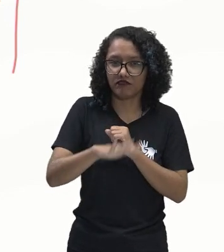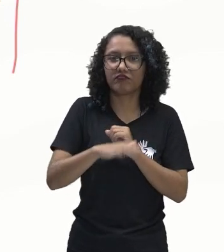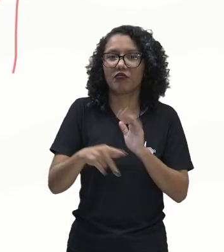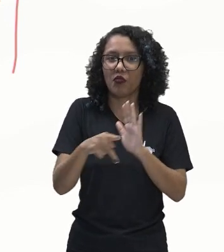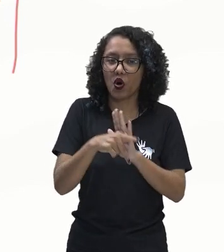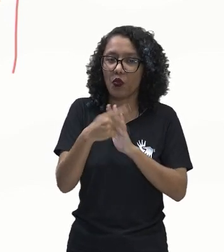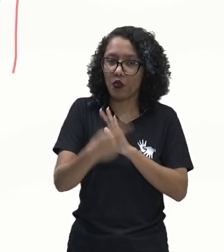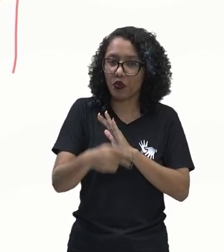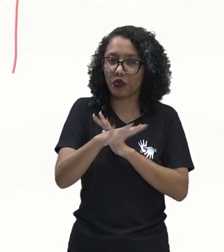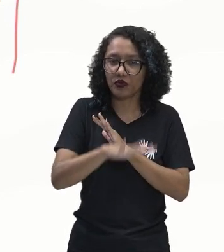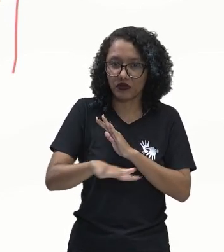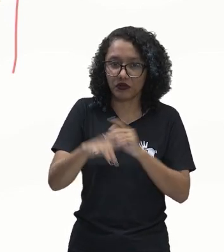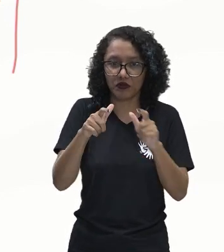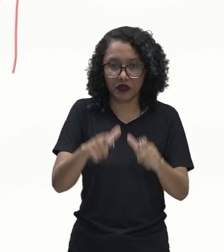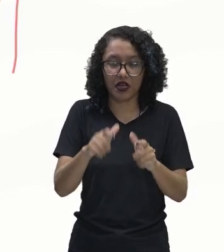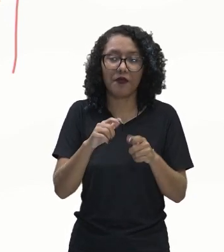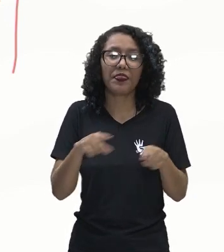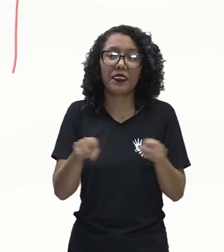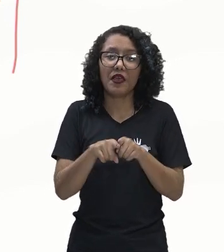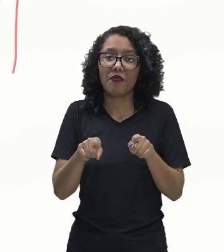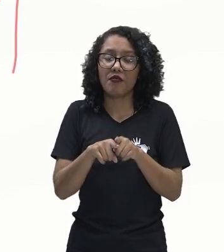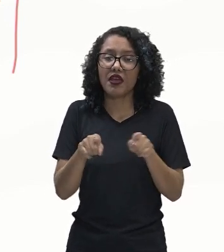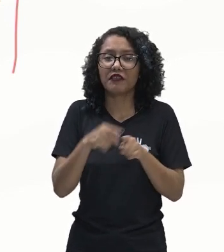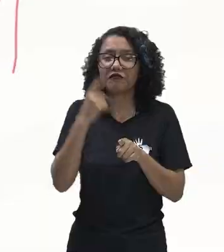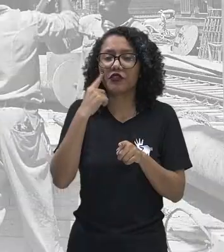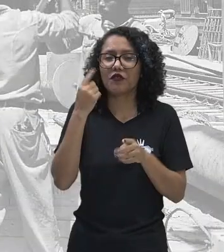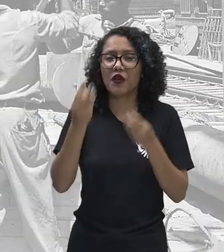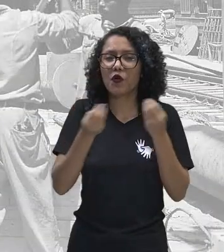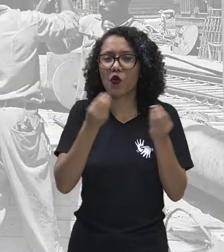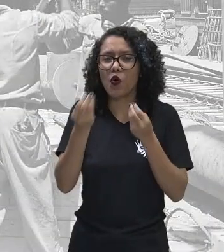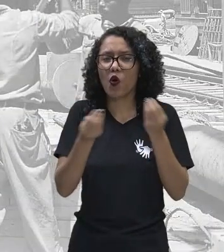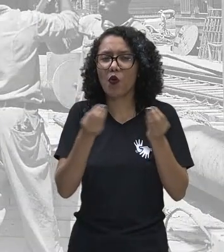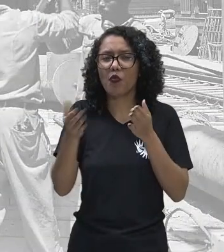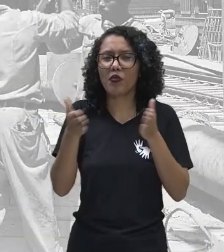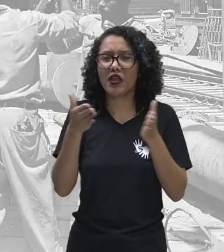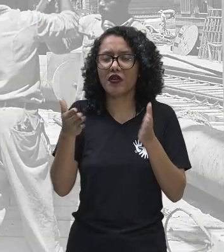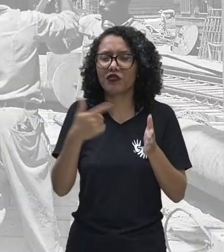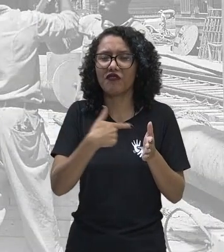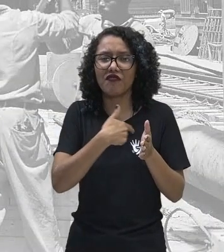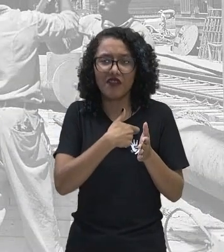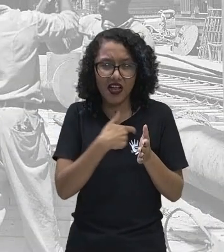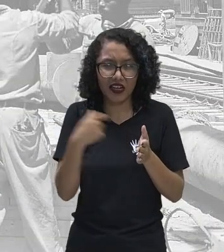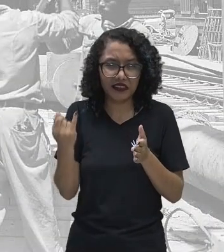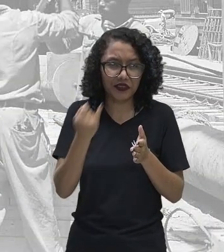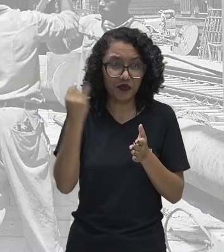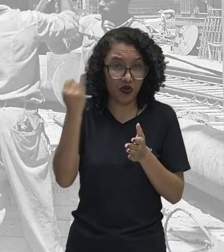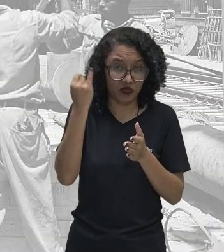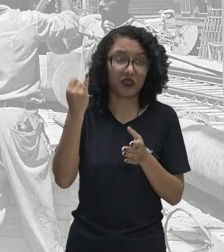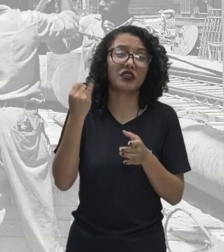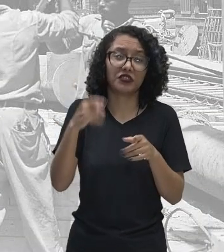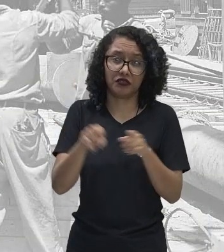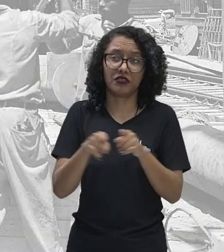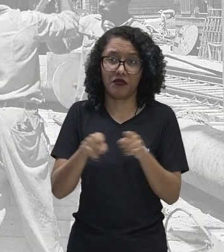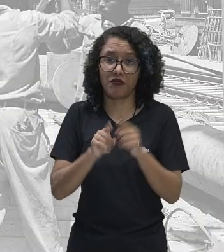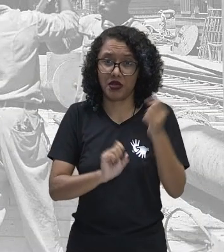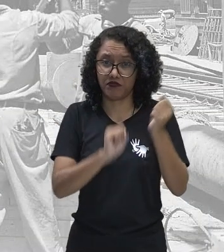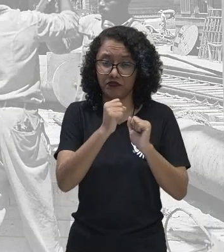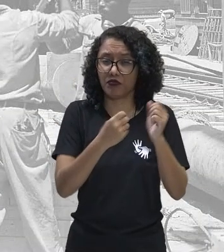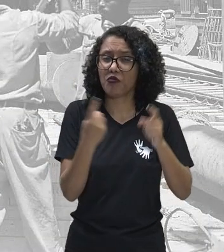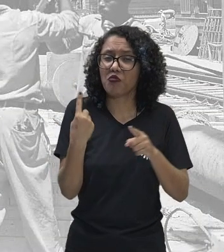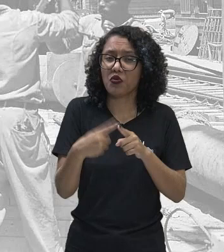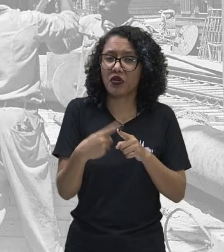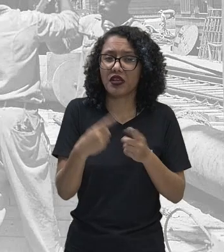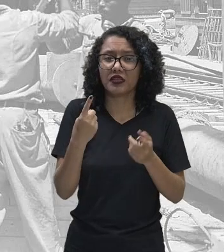importância da Era Vargas para esse processo de industrialização, em que nós vamos observar a substituição